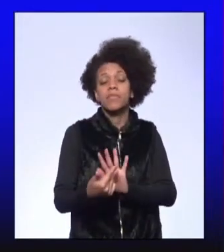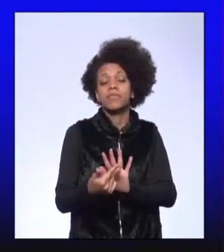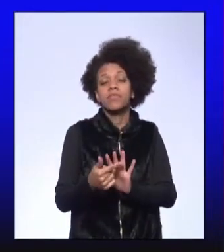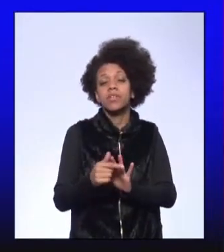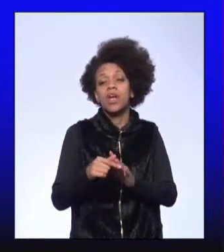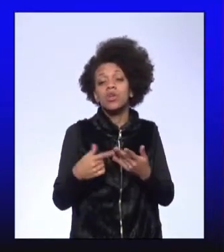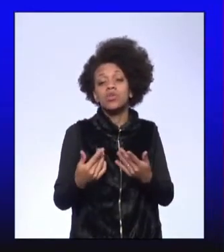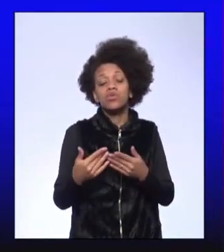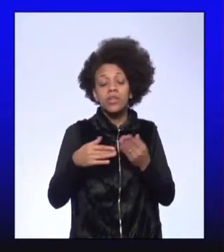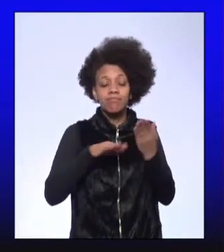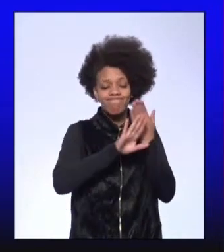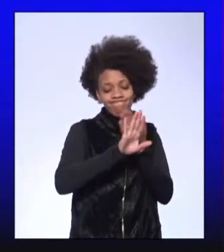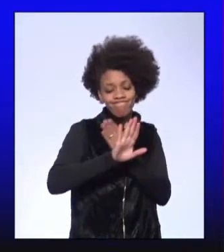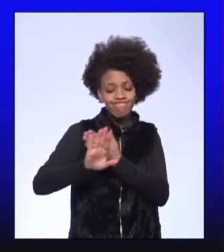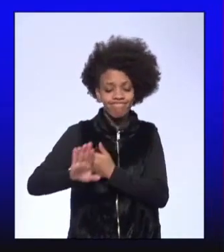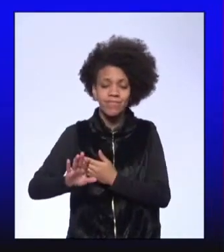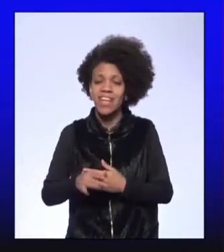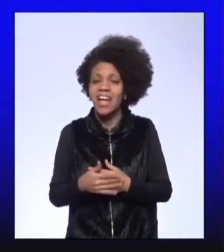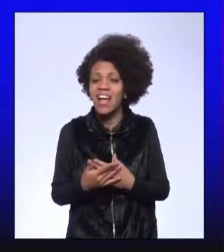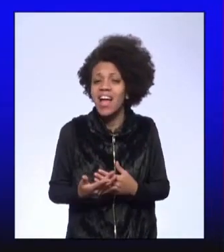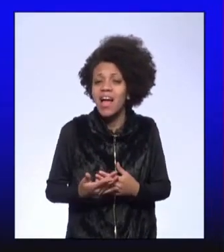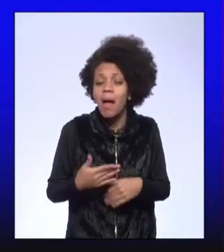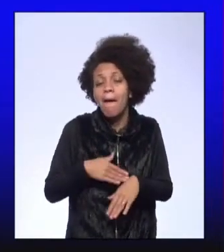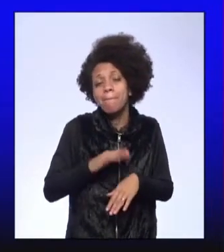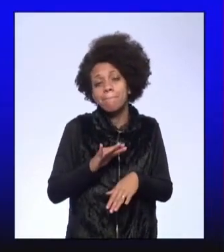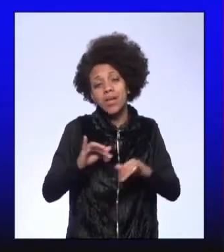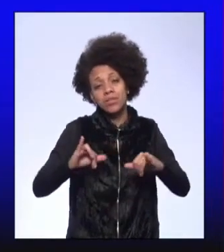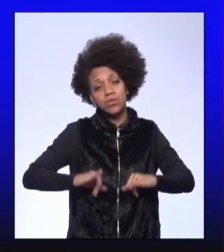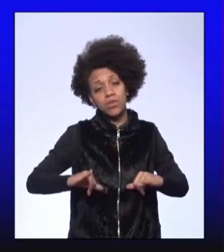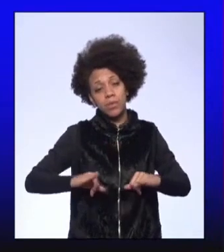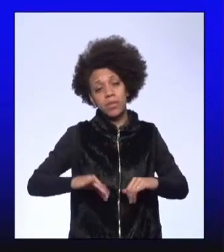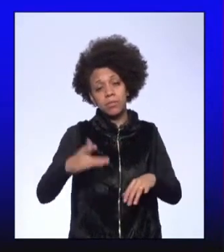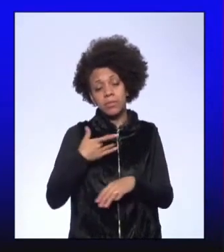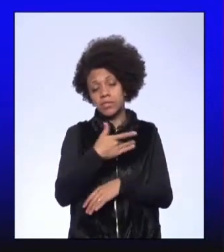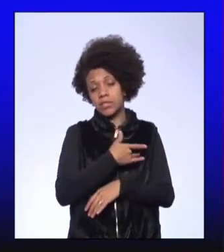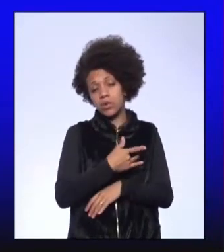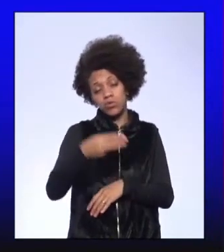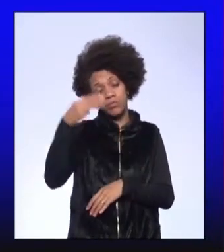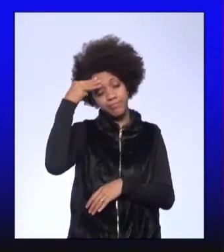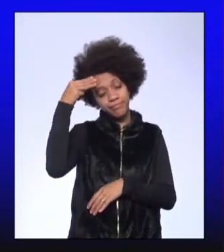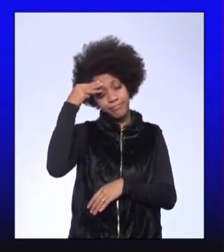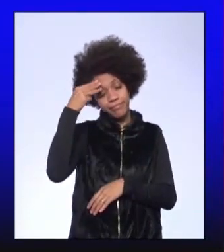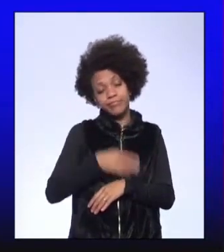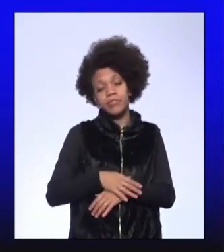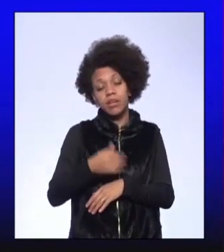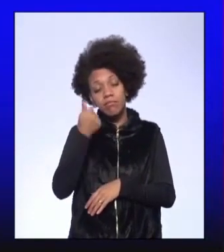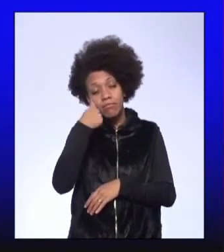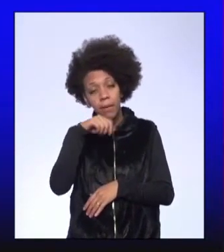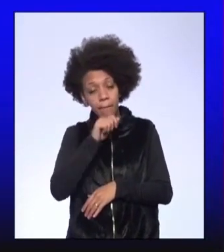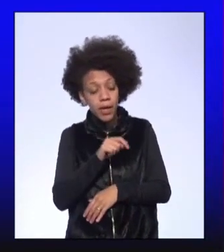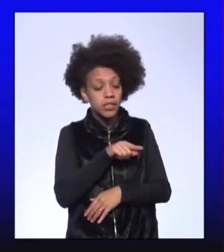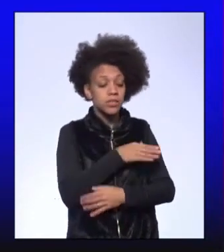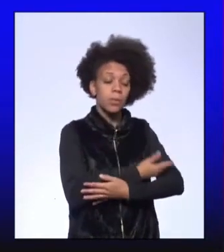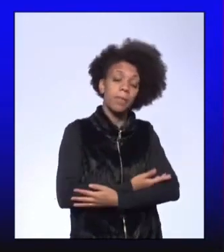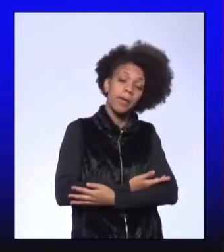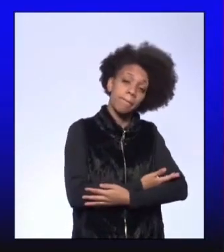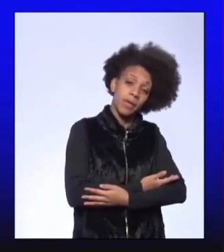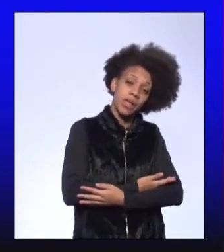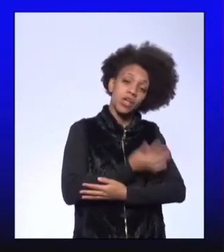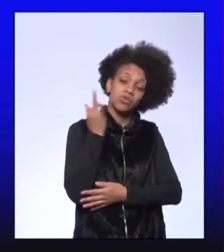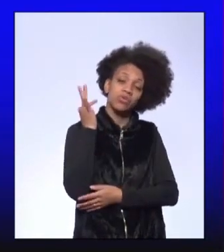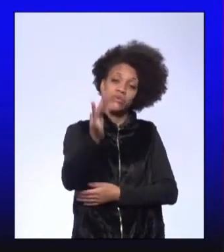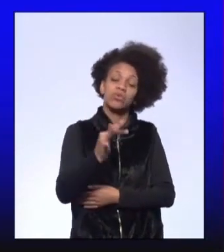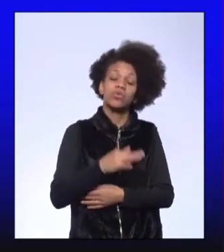que separá-las traria muito mais prejuízo para a saúde mental dessa mãe e dessa criança, não é, no